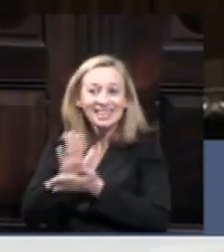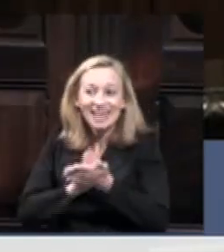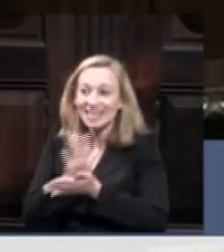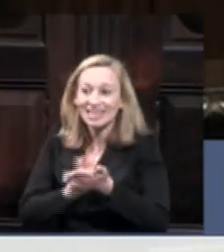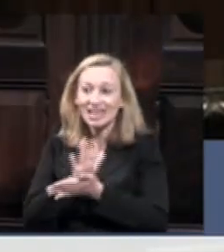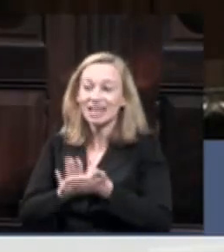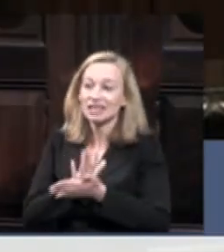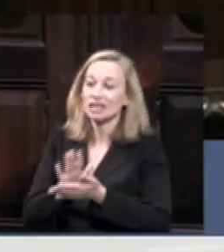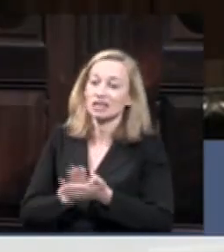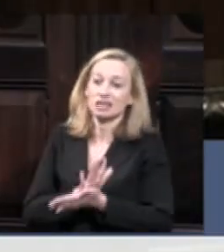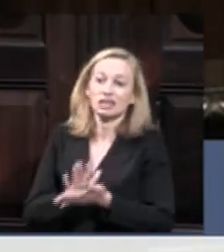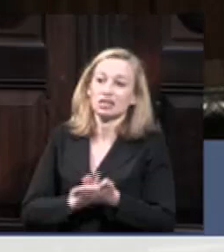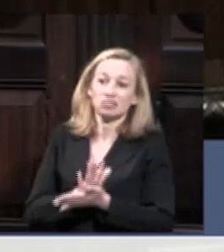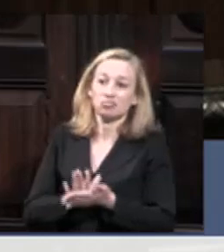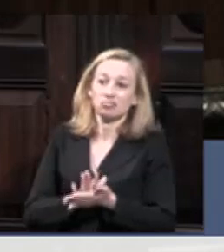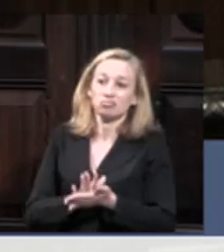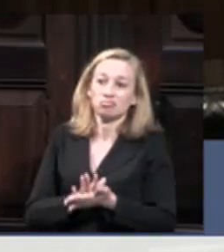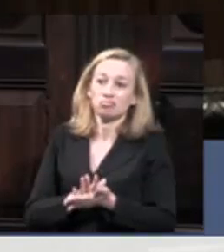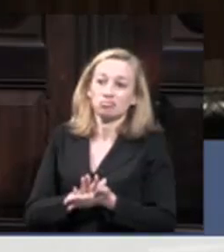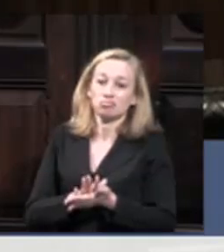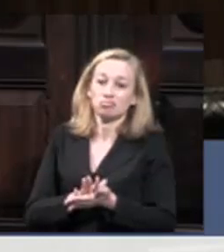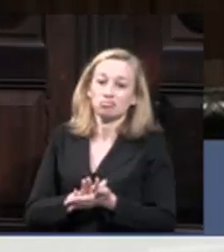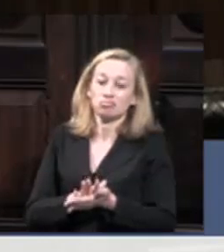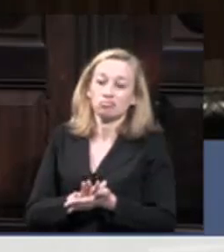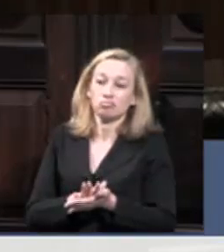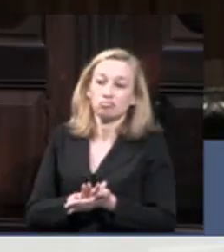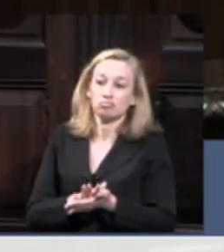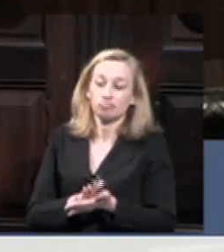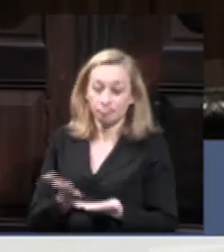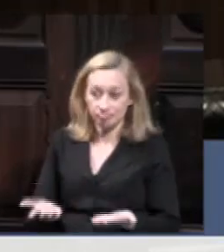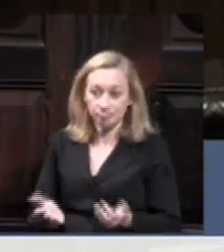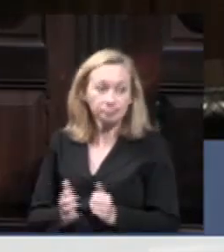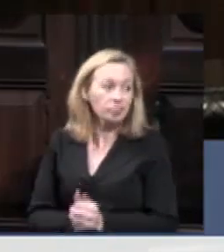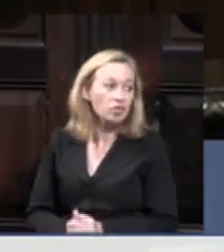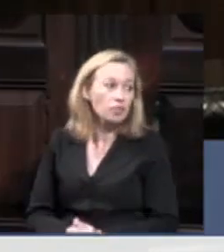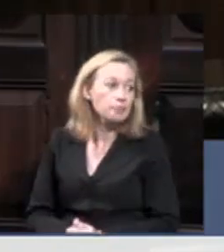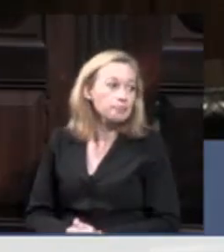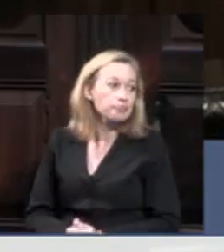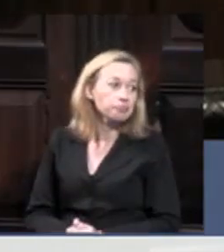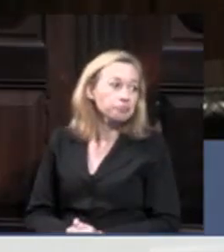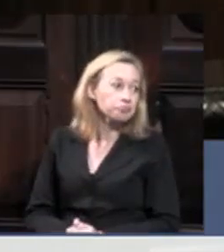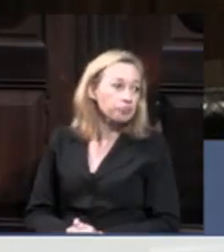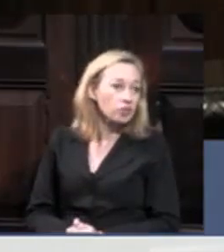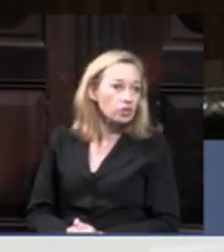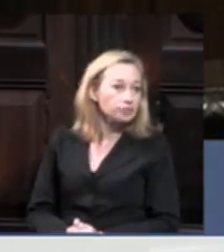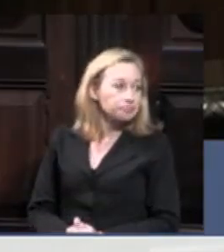podiam honrar. Com a emenda dos duodécimos,